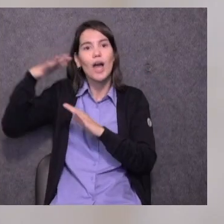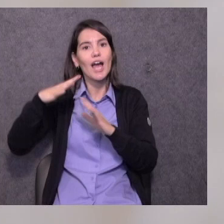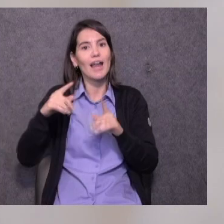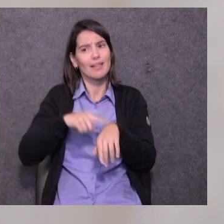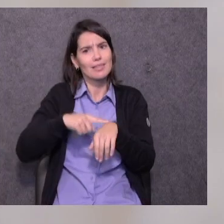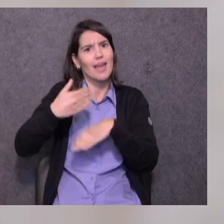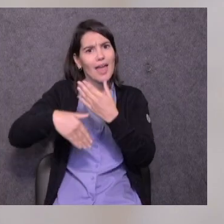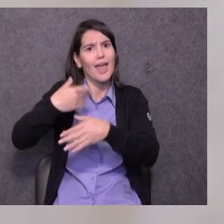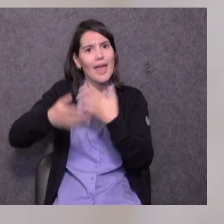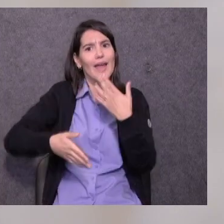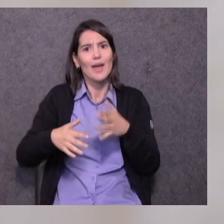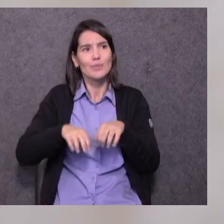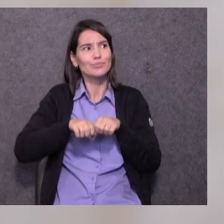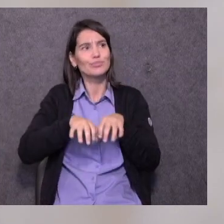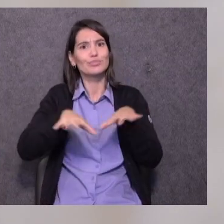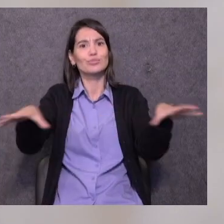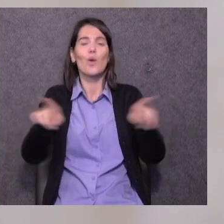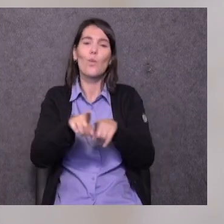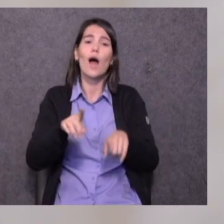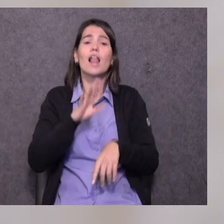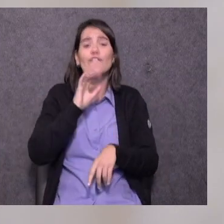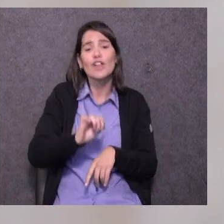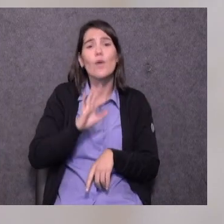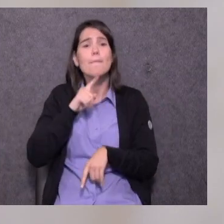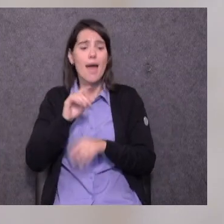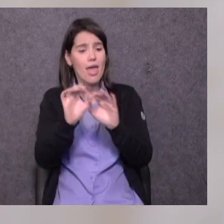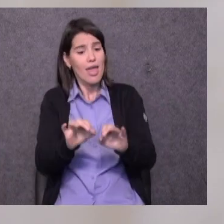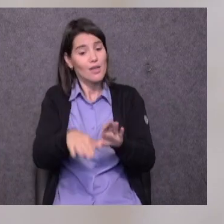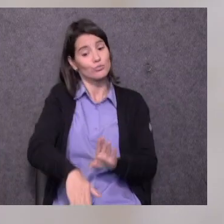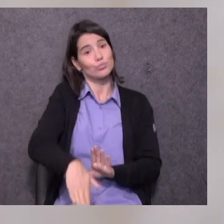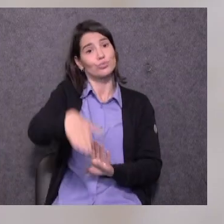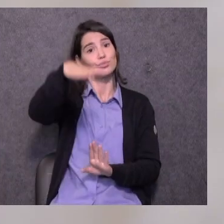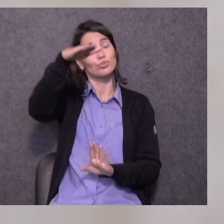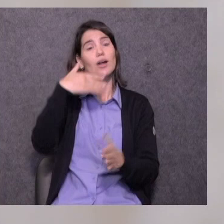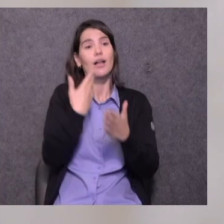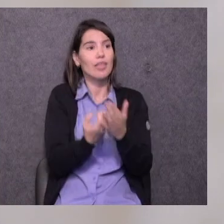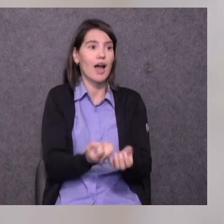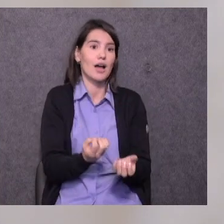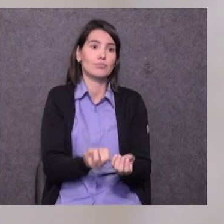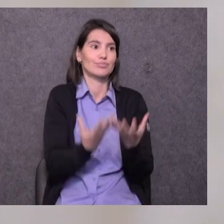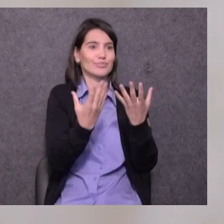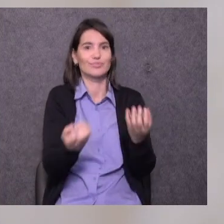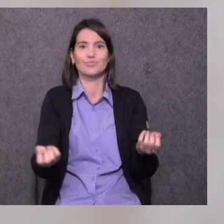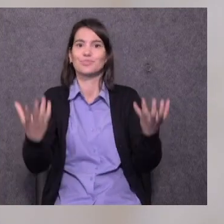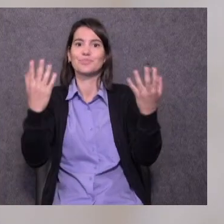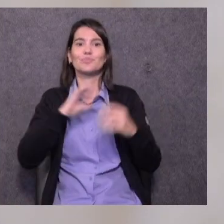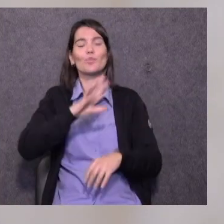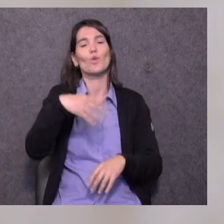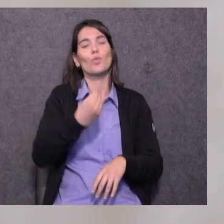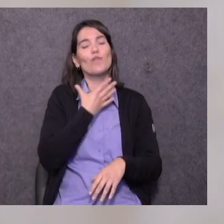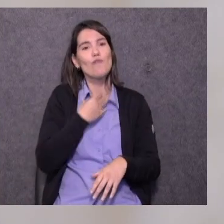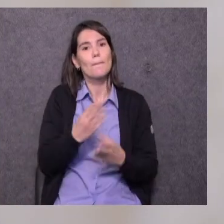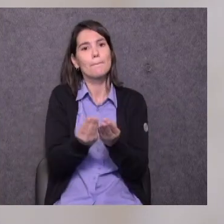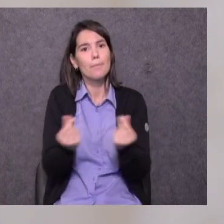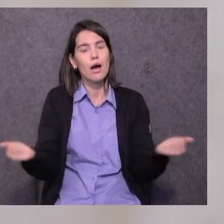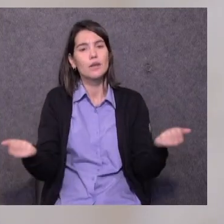filho, e de dar frutos para saciar a fome do mundo. Assim, pedimos a Maria,